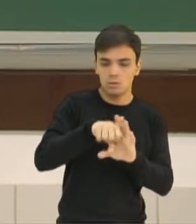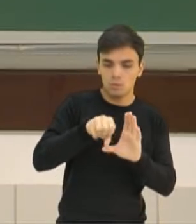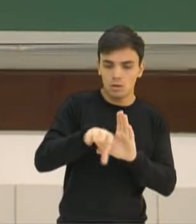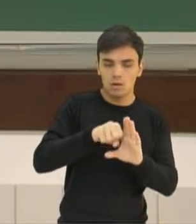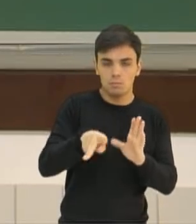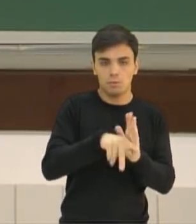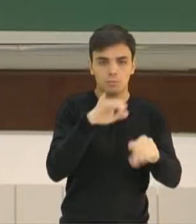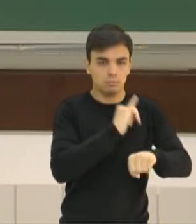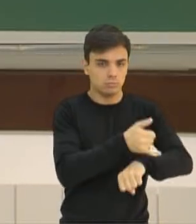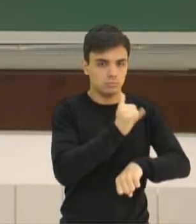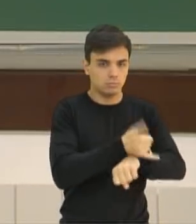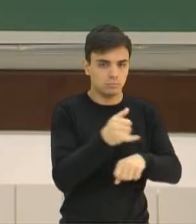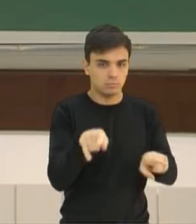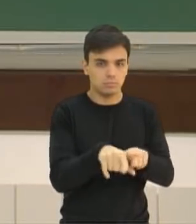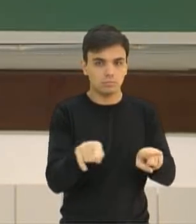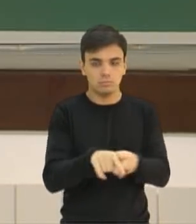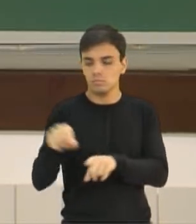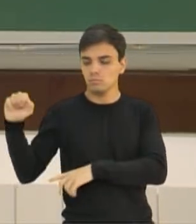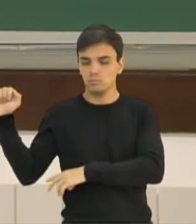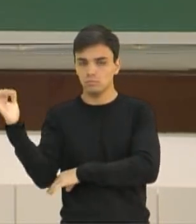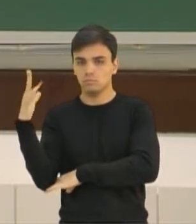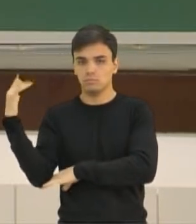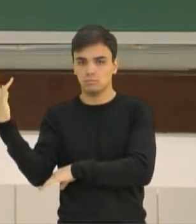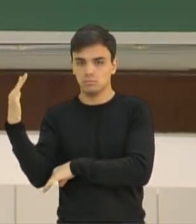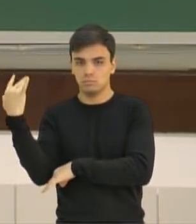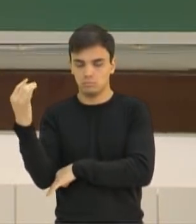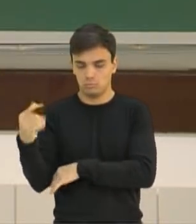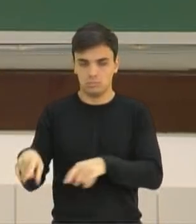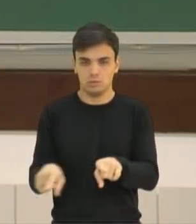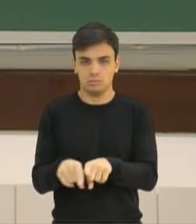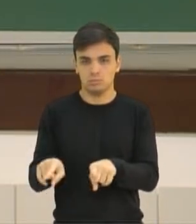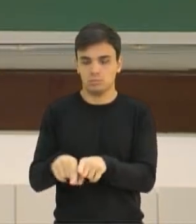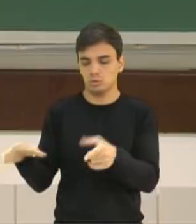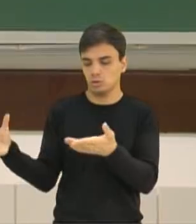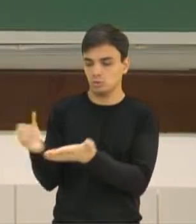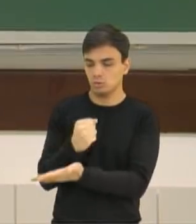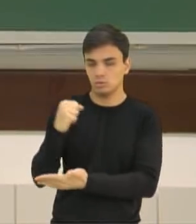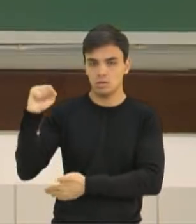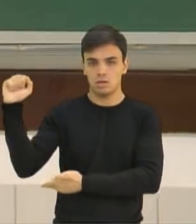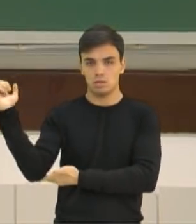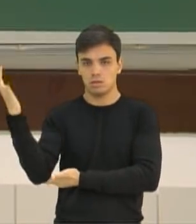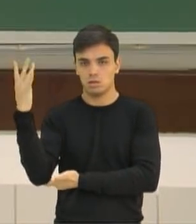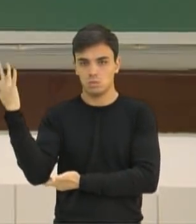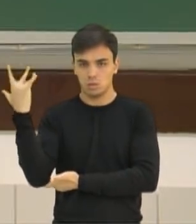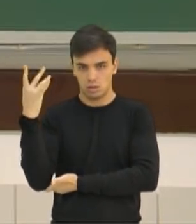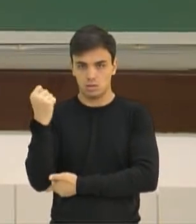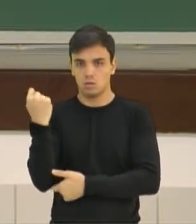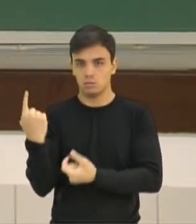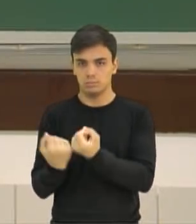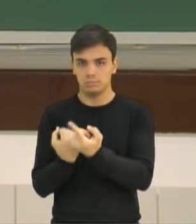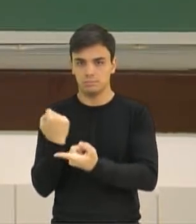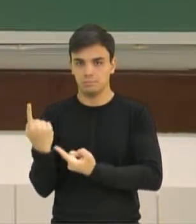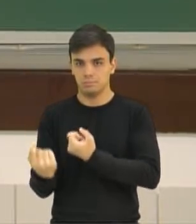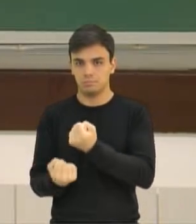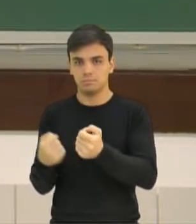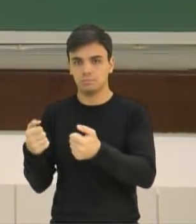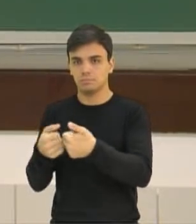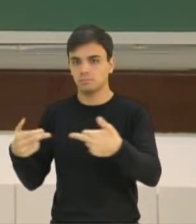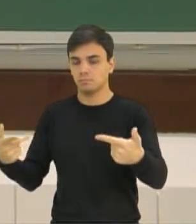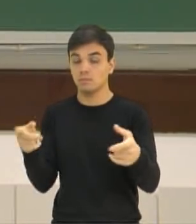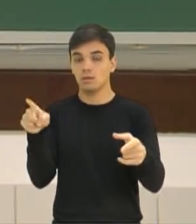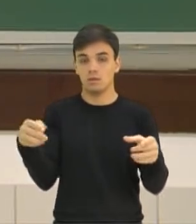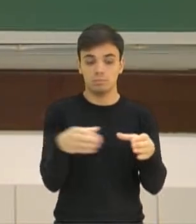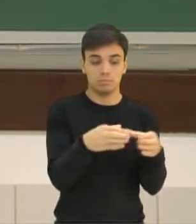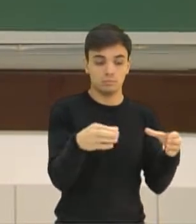extrativismo mineral e extrativismo vegetal, ou seja, retirar da natureza ali alguns itens, né? Então, são atividades do setor